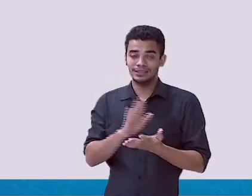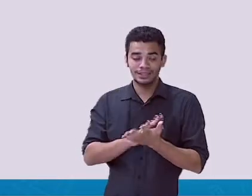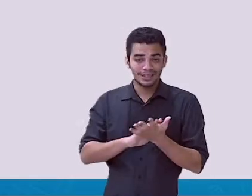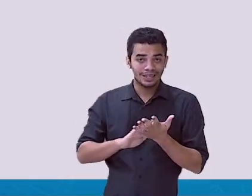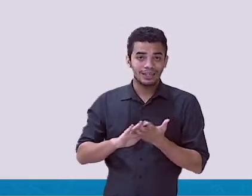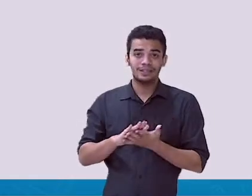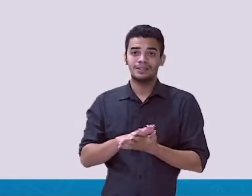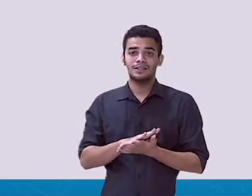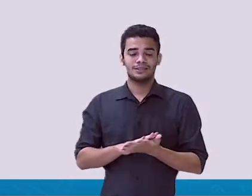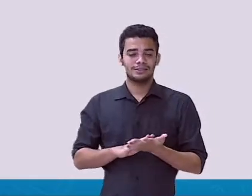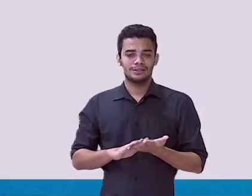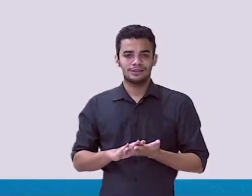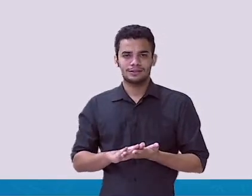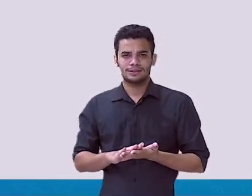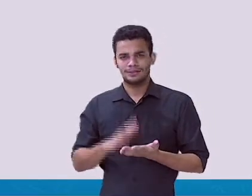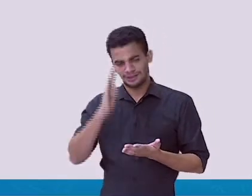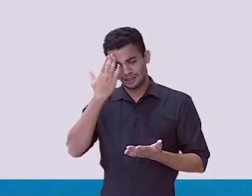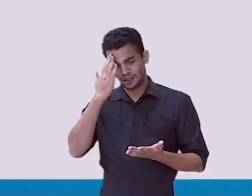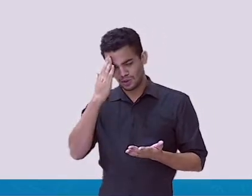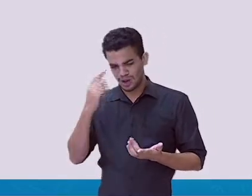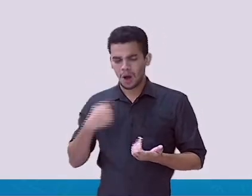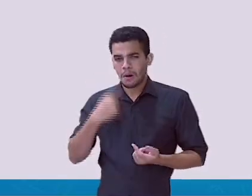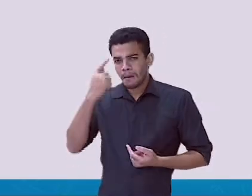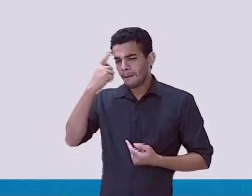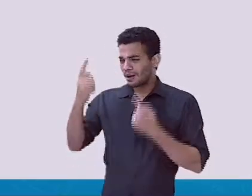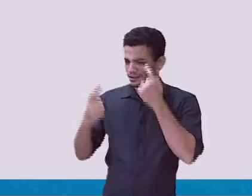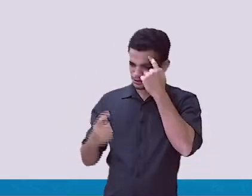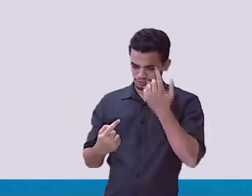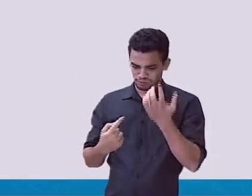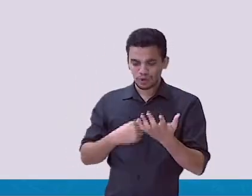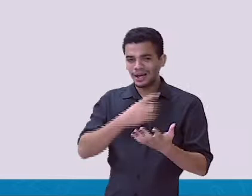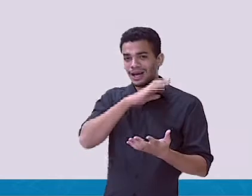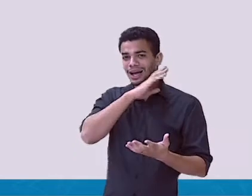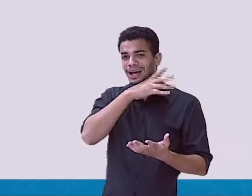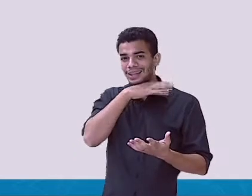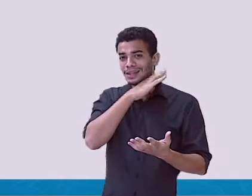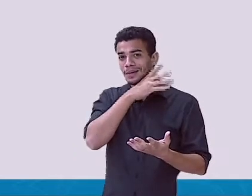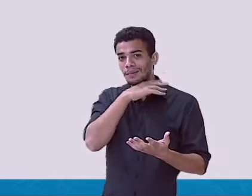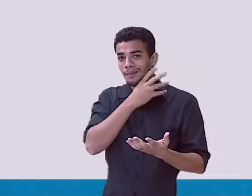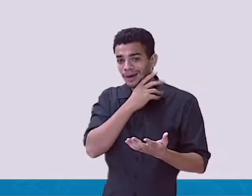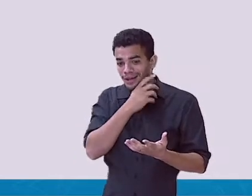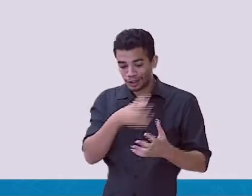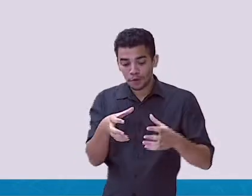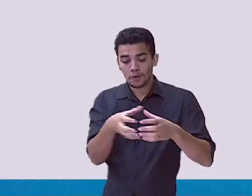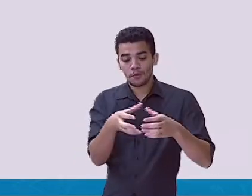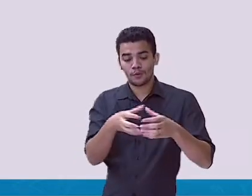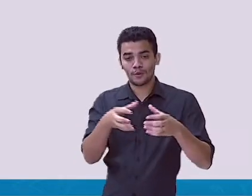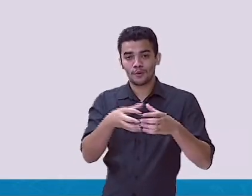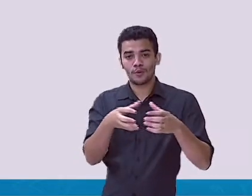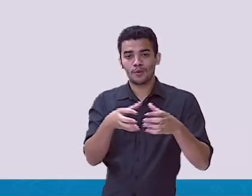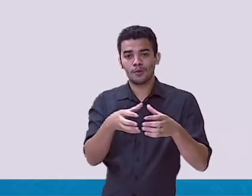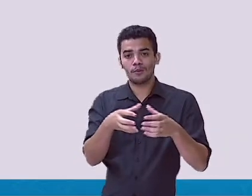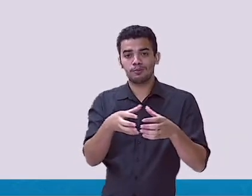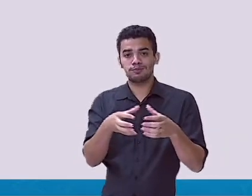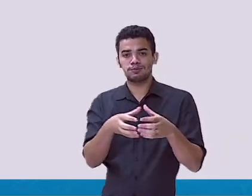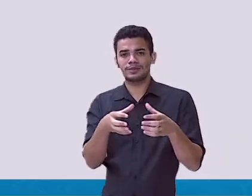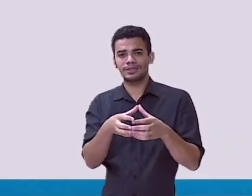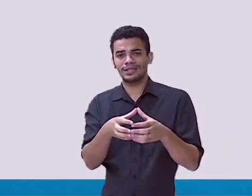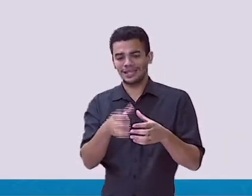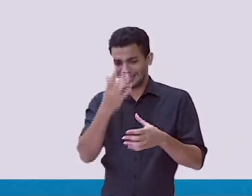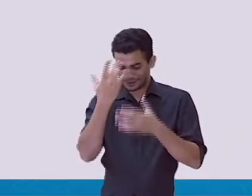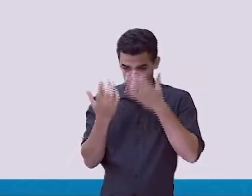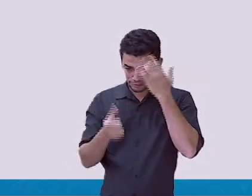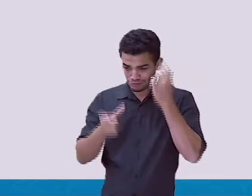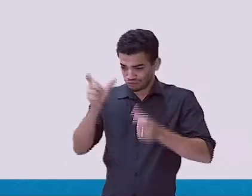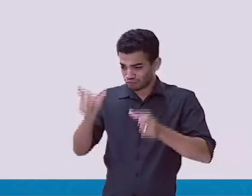animais deste grupo nós já conhecemos. Quantos estão no nosso dia a dia,